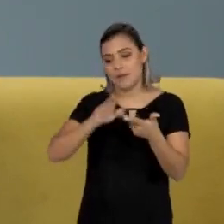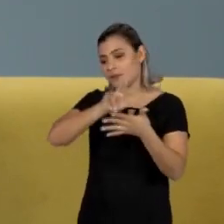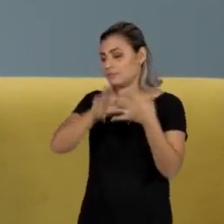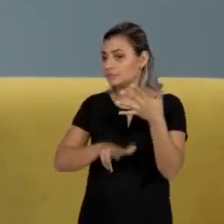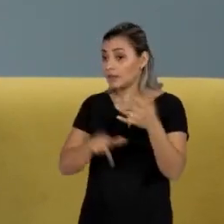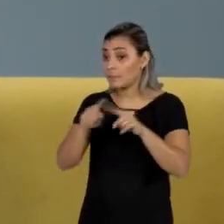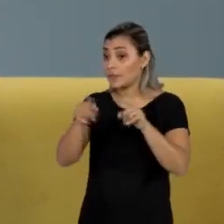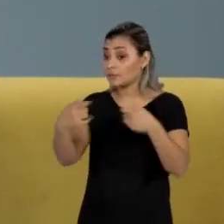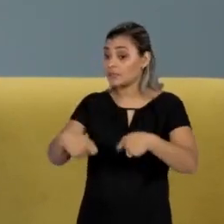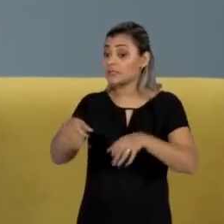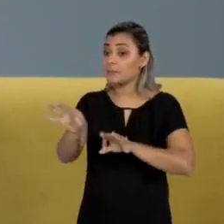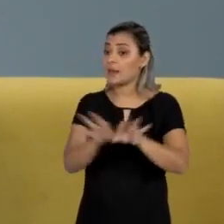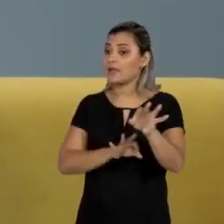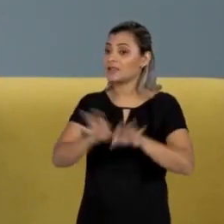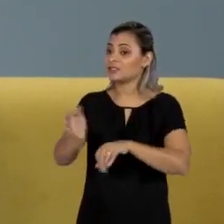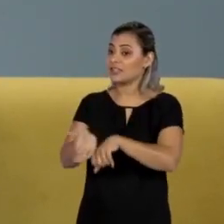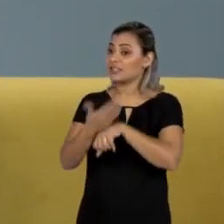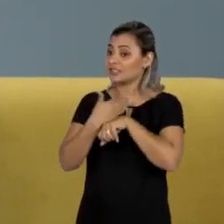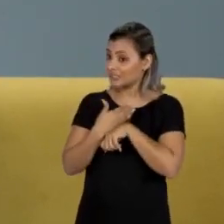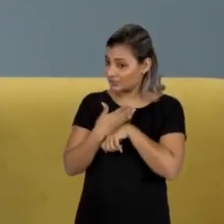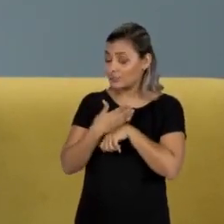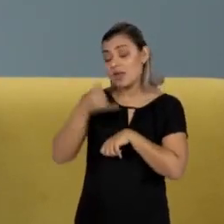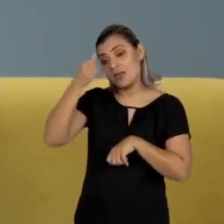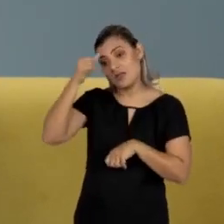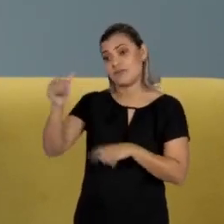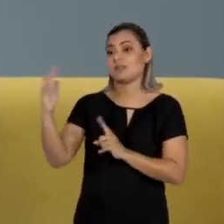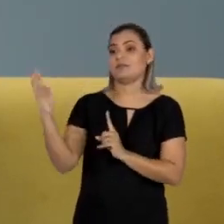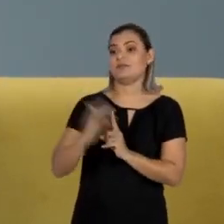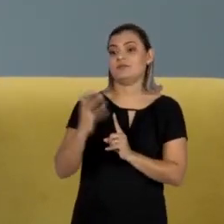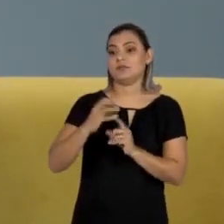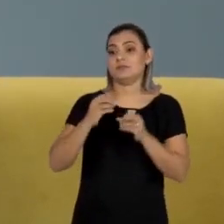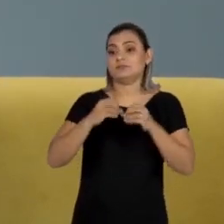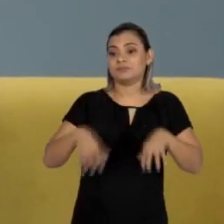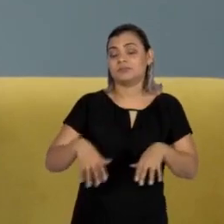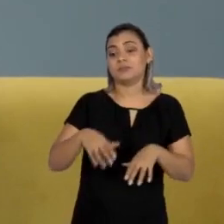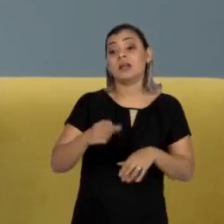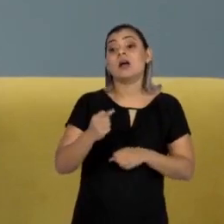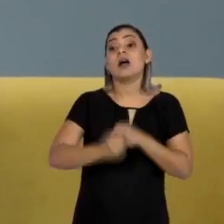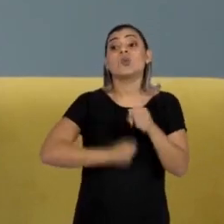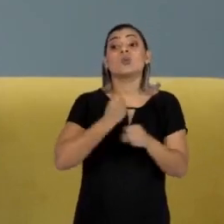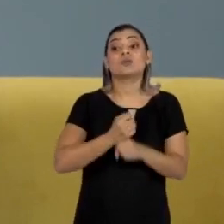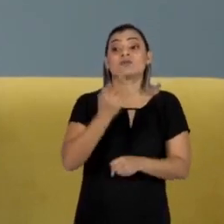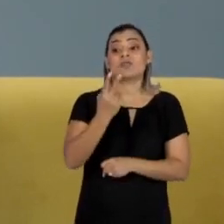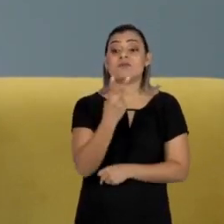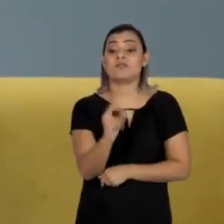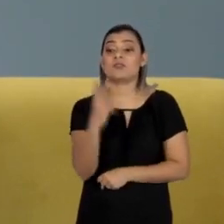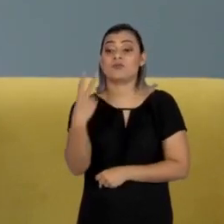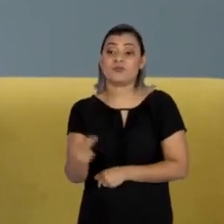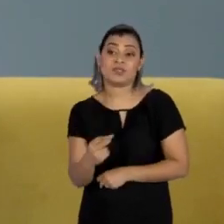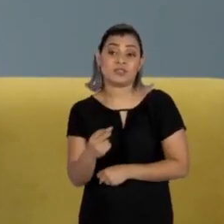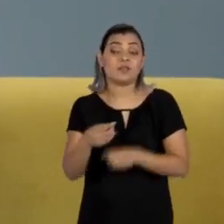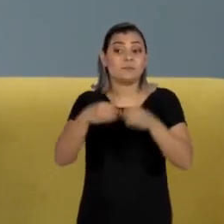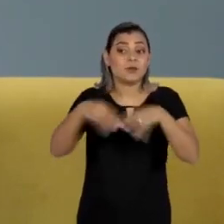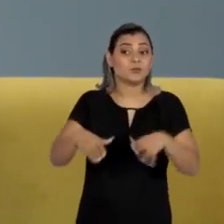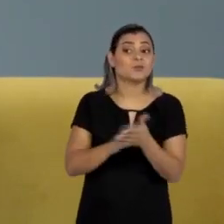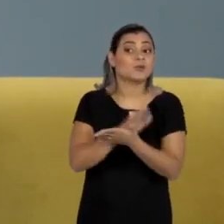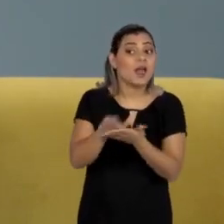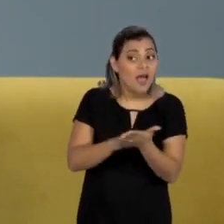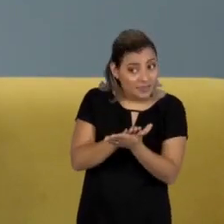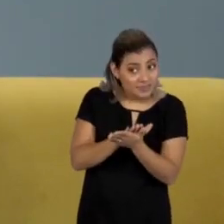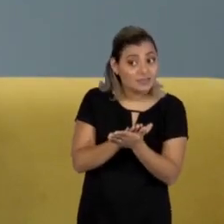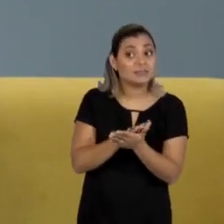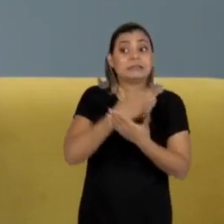importante a gente se planejar para que isso não impacte no orçamento do ano que vai começar, né? Então, é muito importante que as